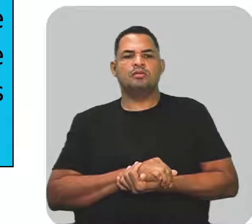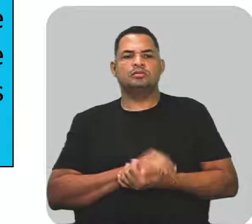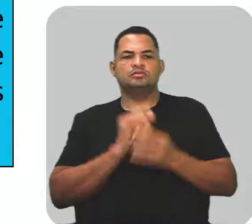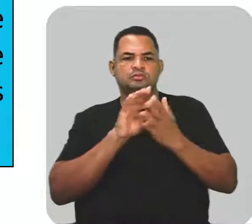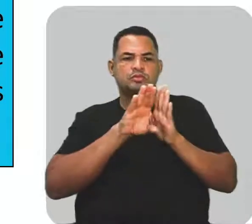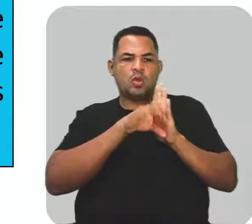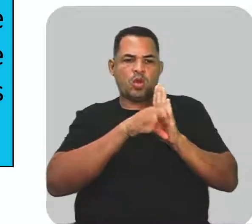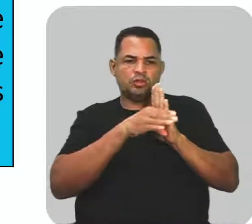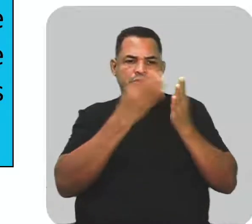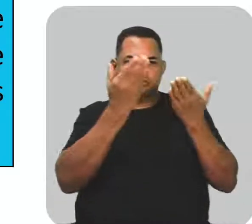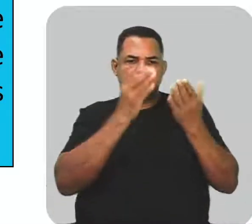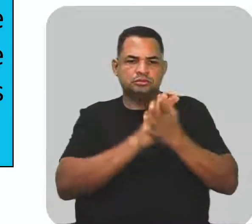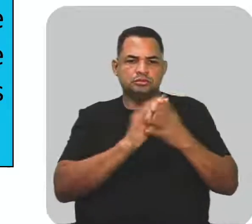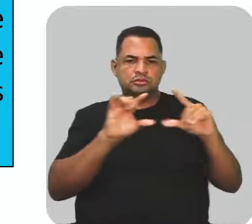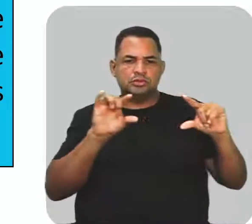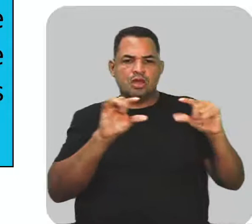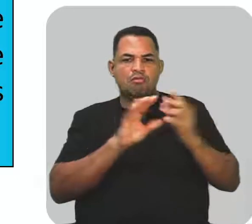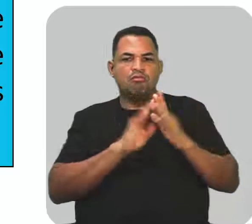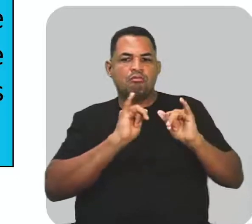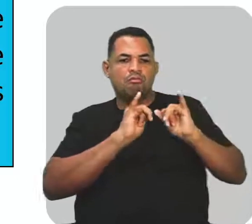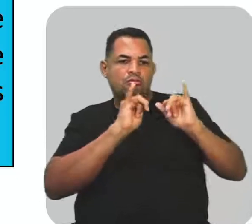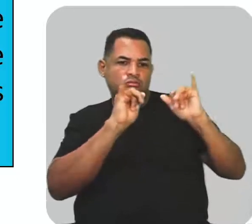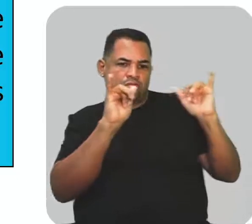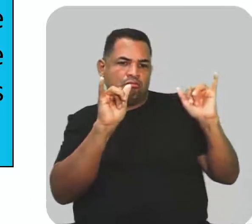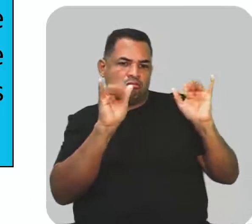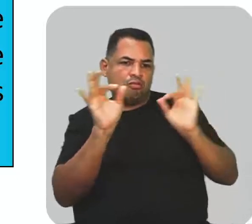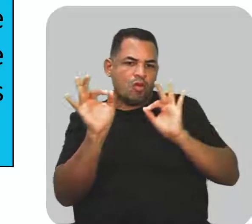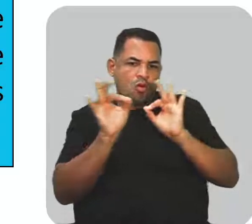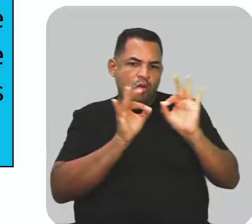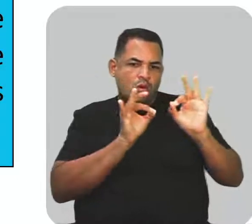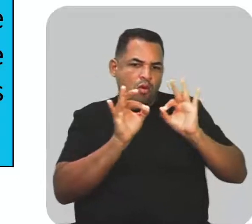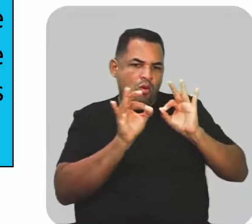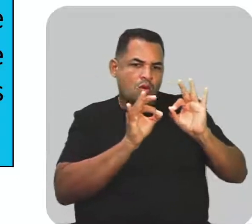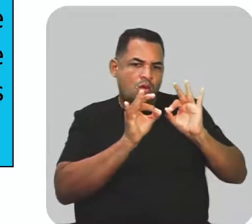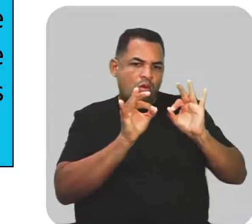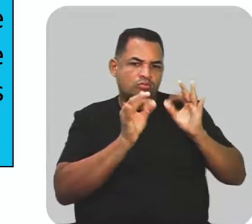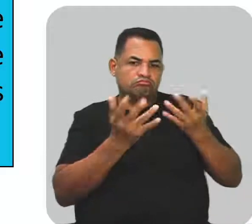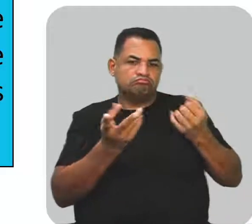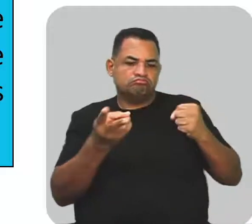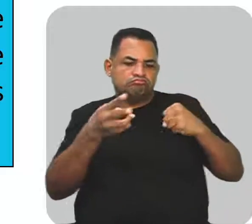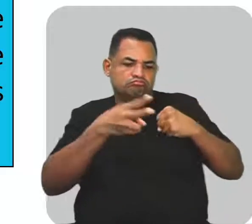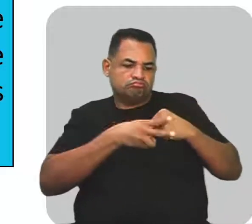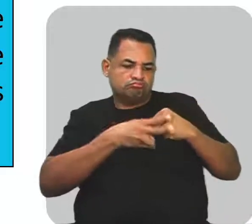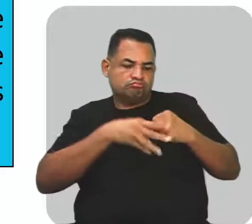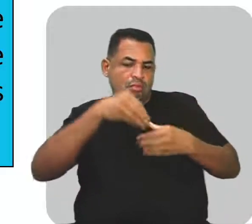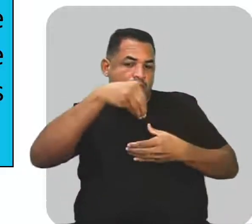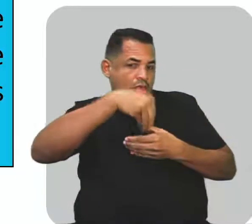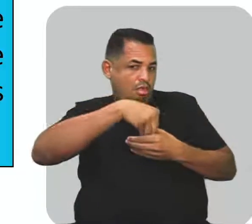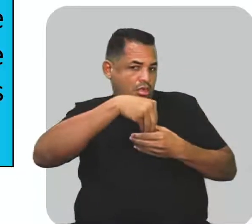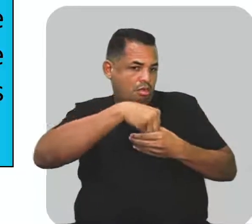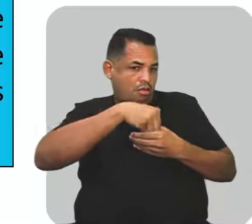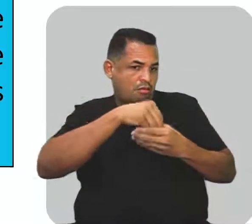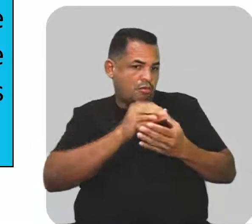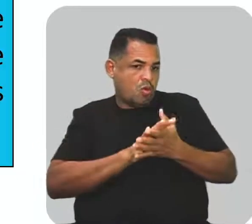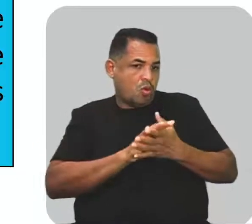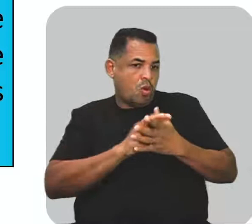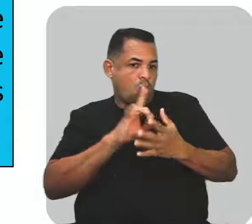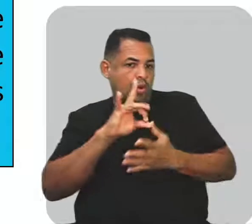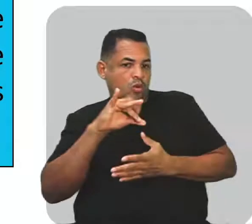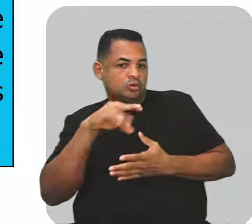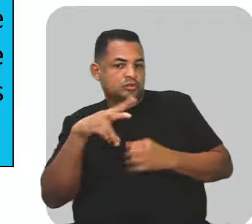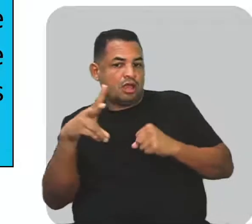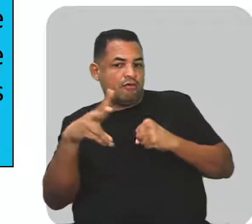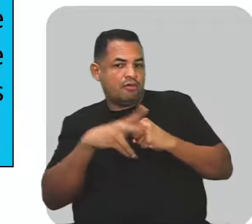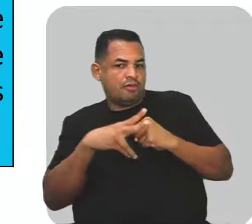Conceituando a oração. A oração é um enunciado que se organiza em torno de um verbo ou de uma